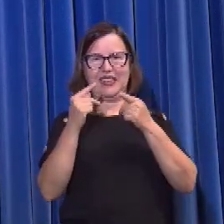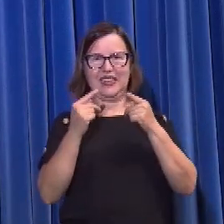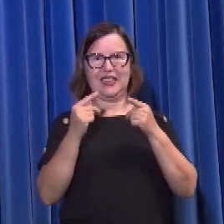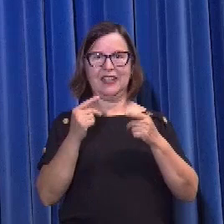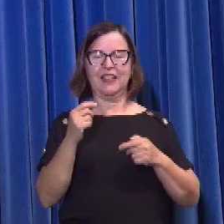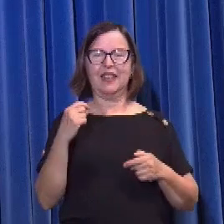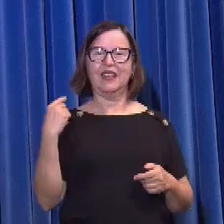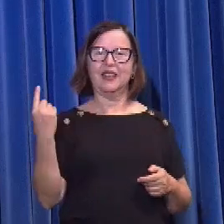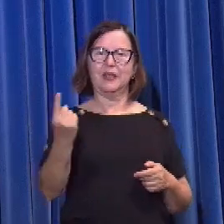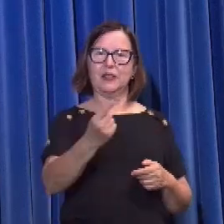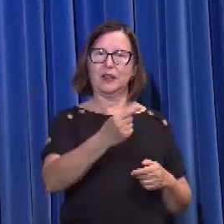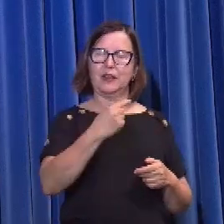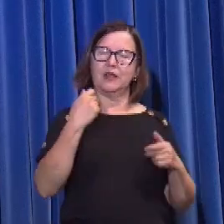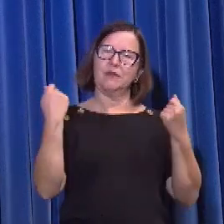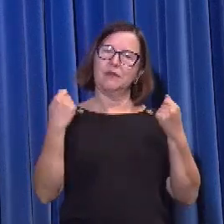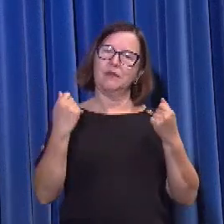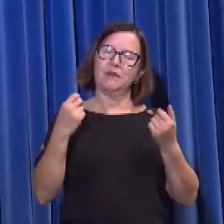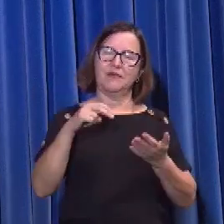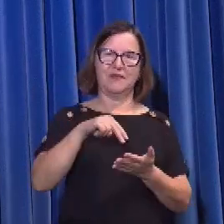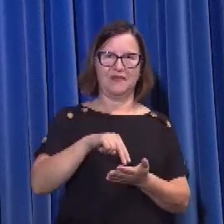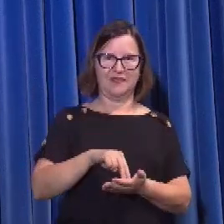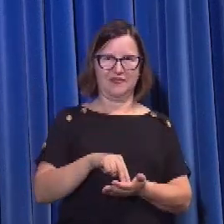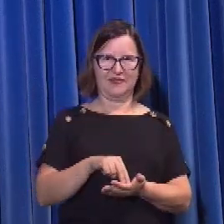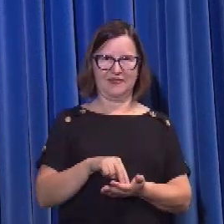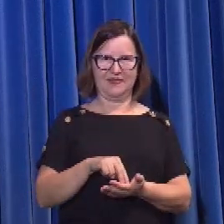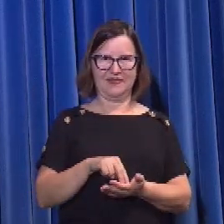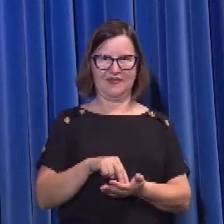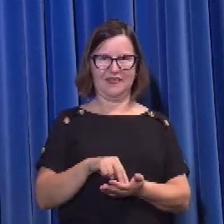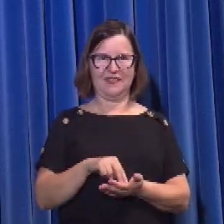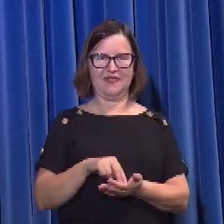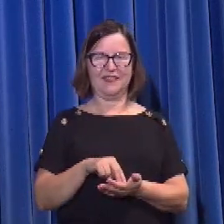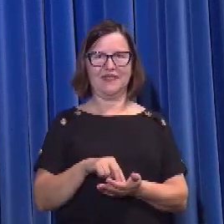devemos perseverar.